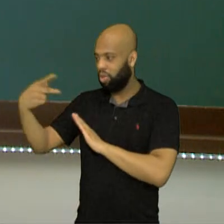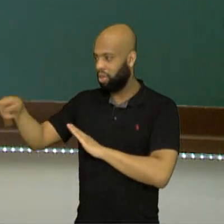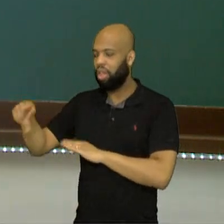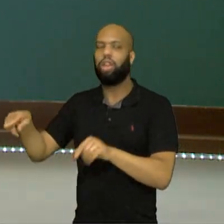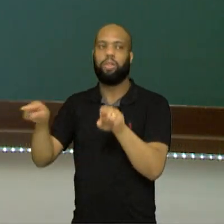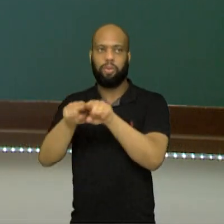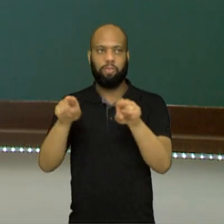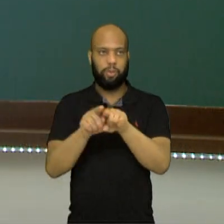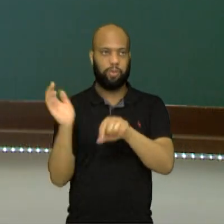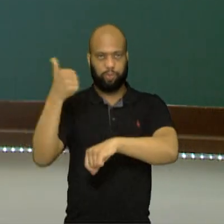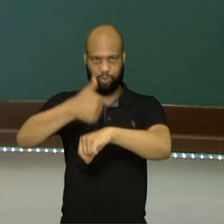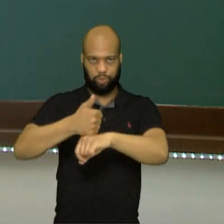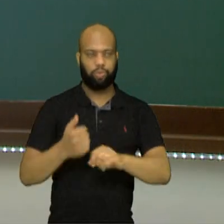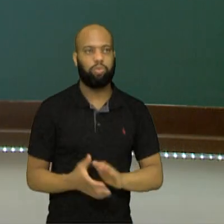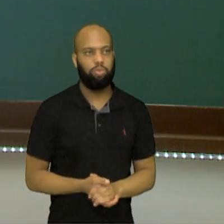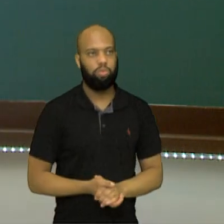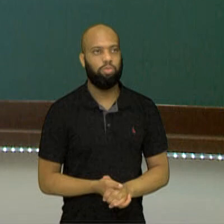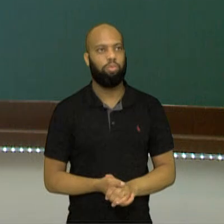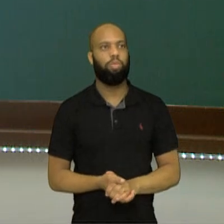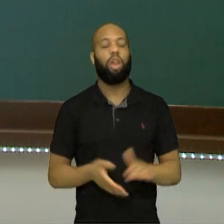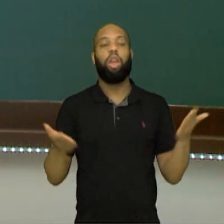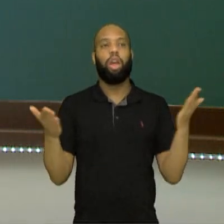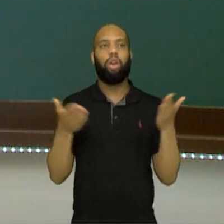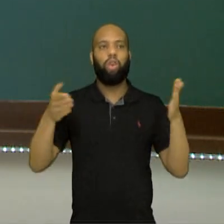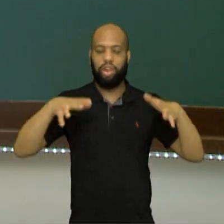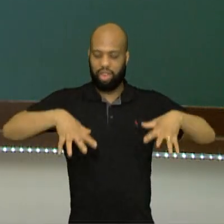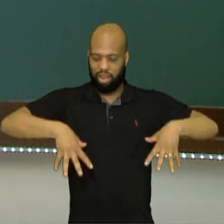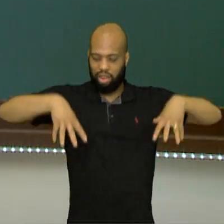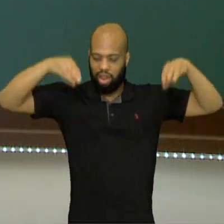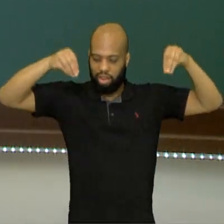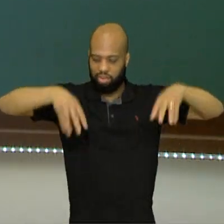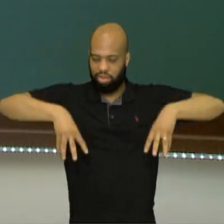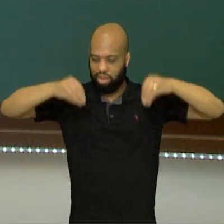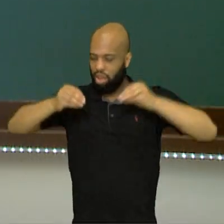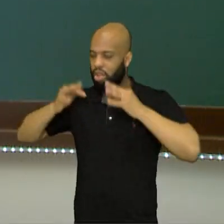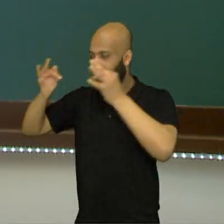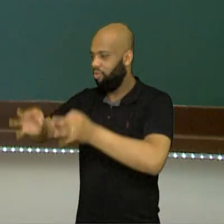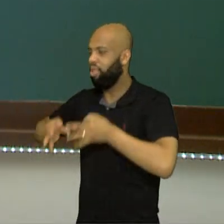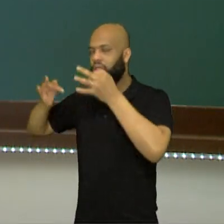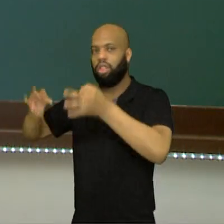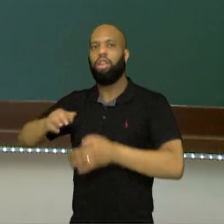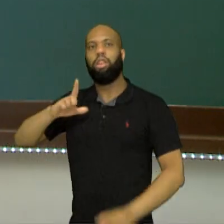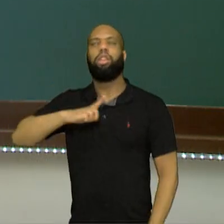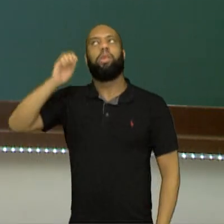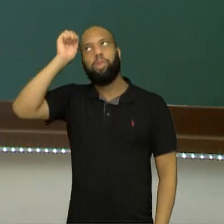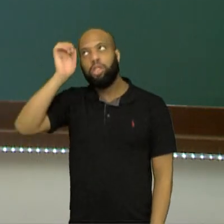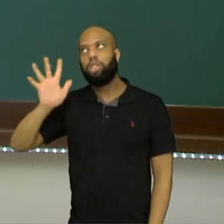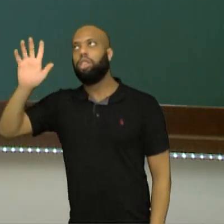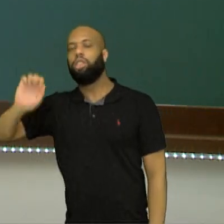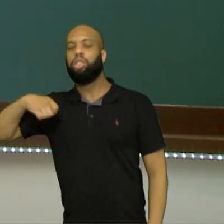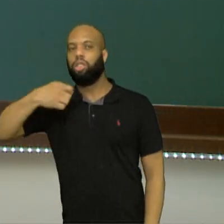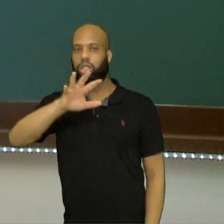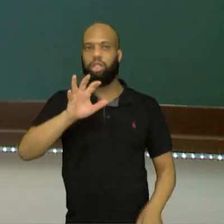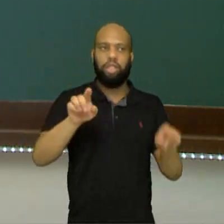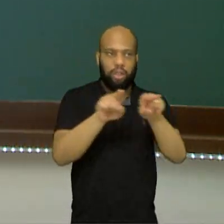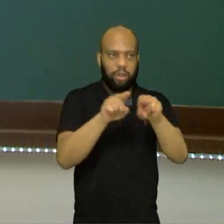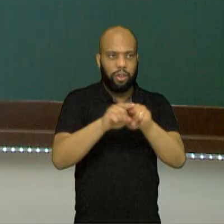né? E a gente entra então nos castelos feudais, né, a gente tem muito imaginário dos castelos atualmente,